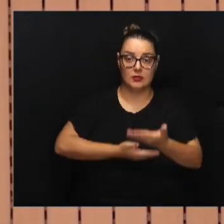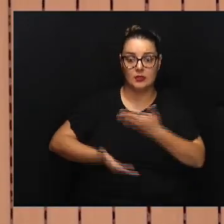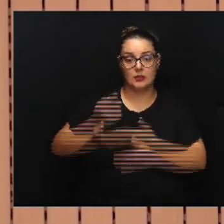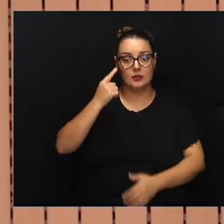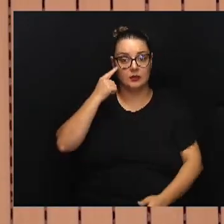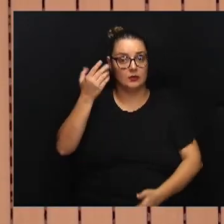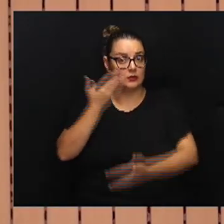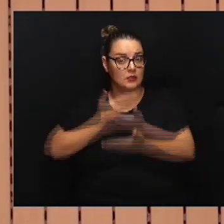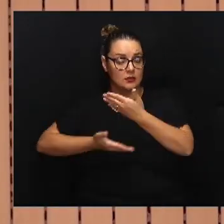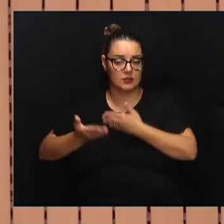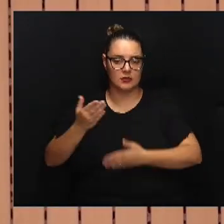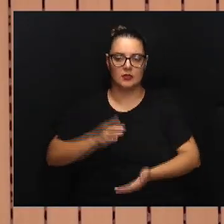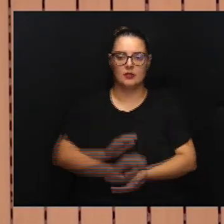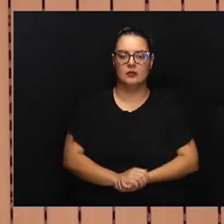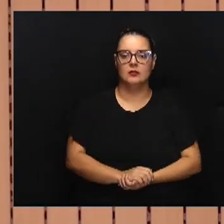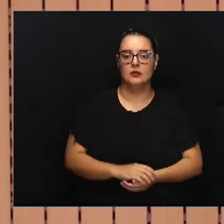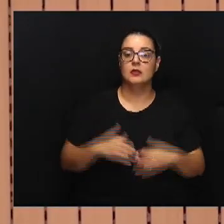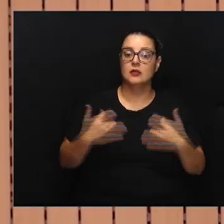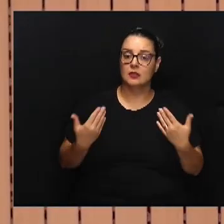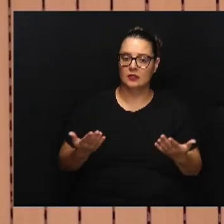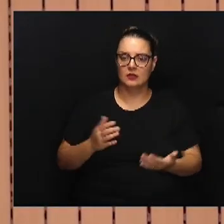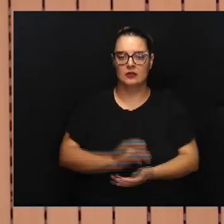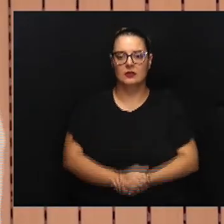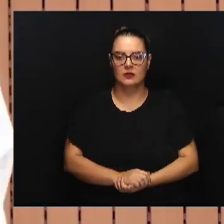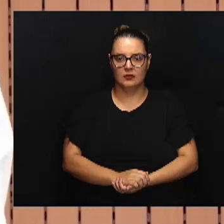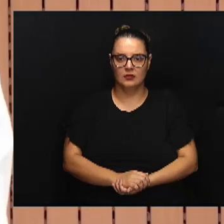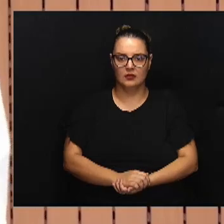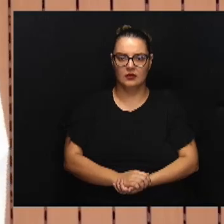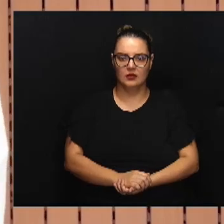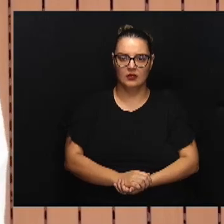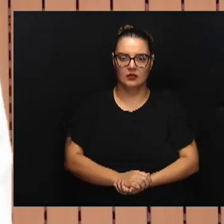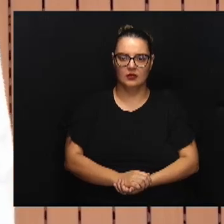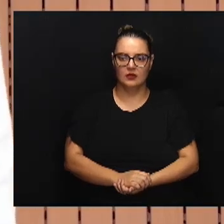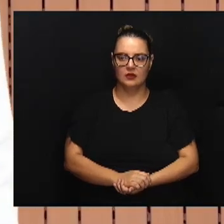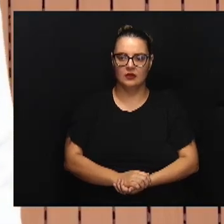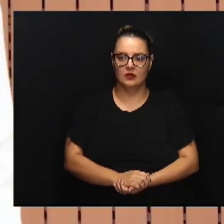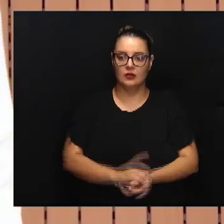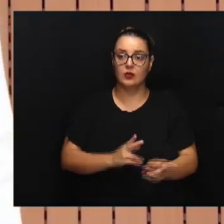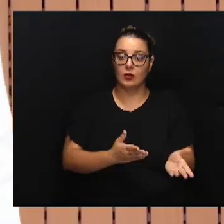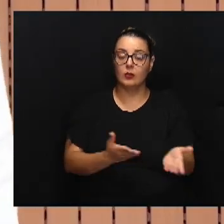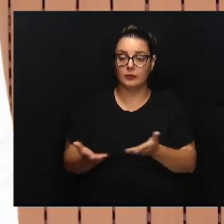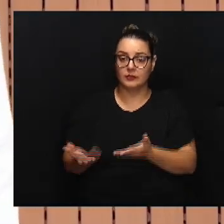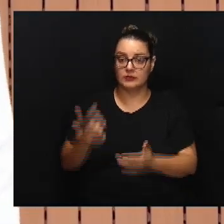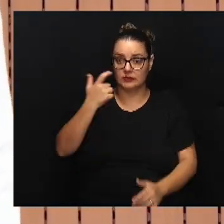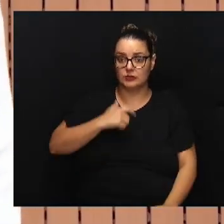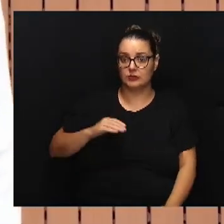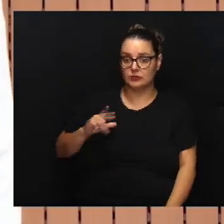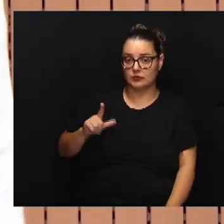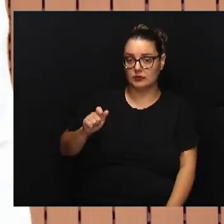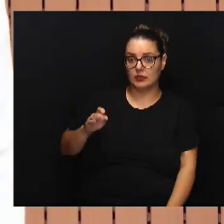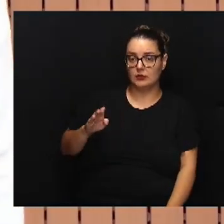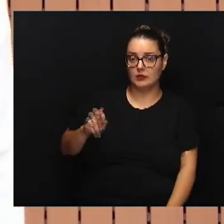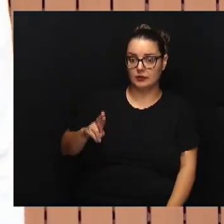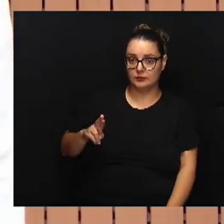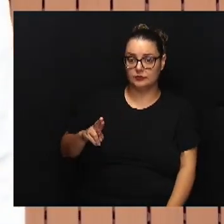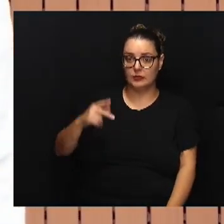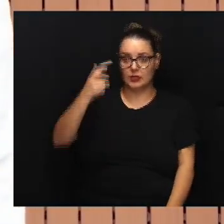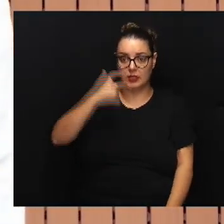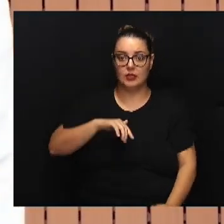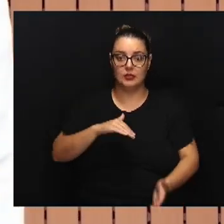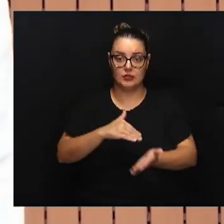aí. Então, como já foi apresentado, eu sou Kleber, eu sou